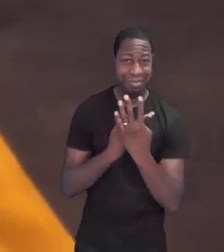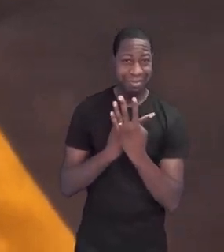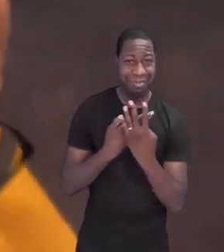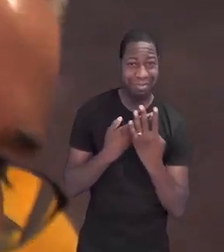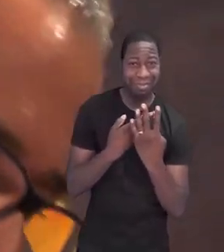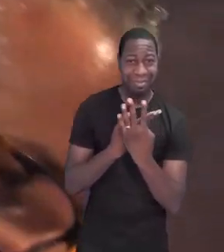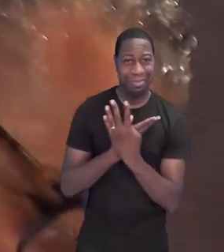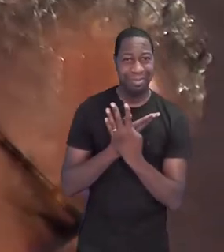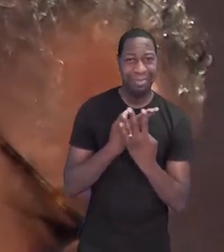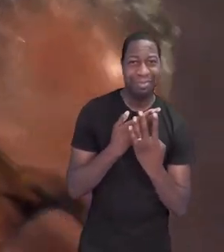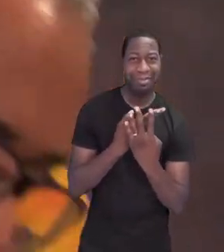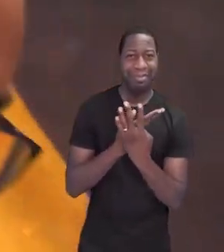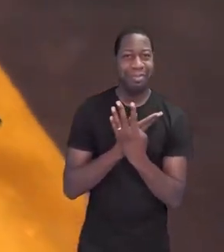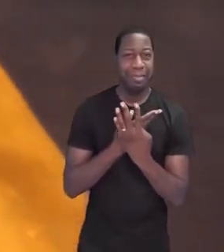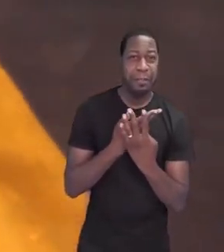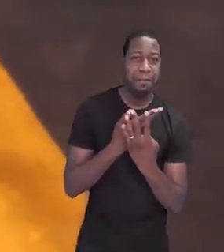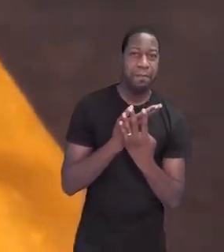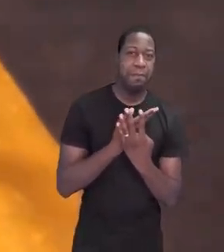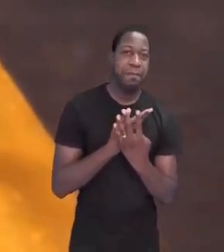íntimos.